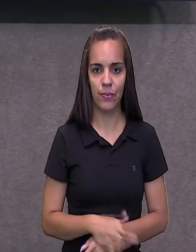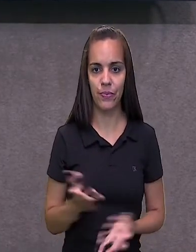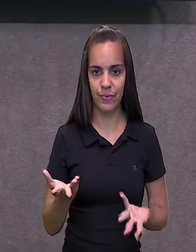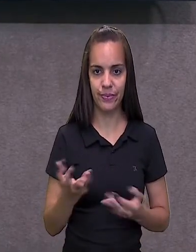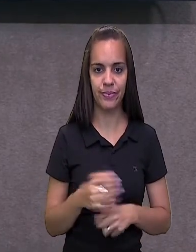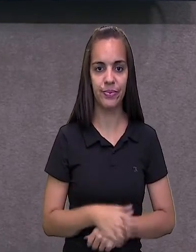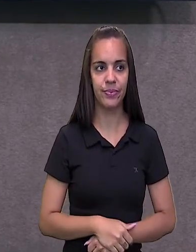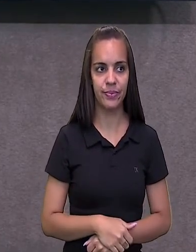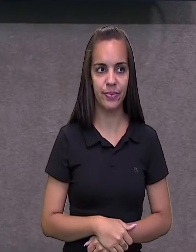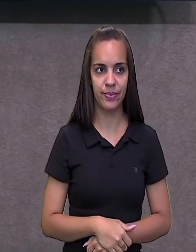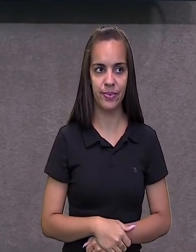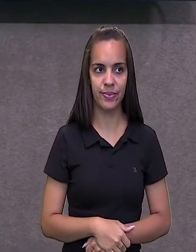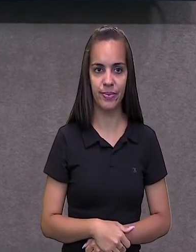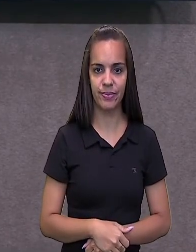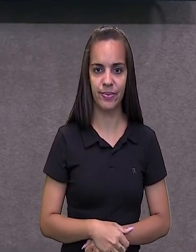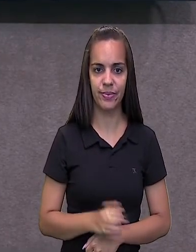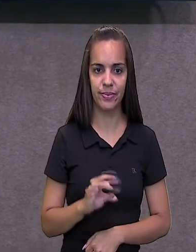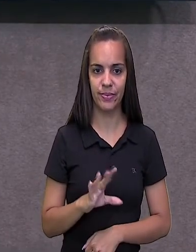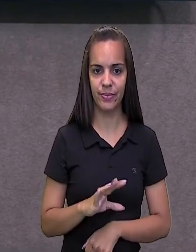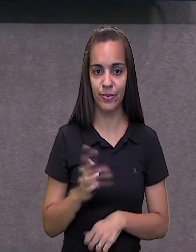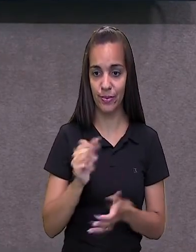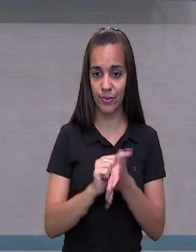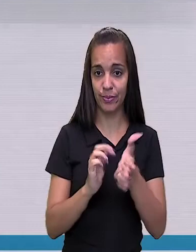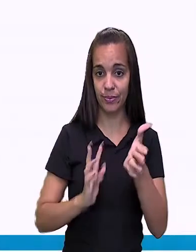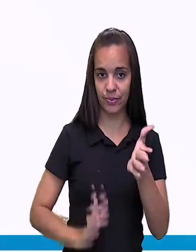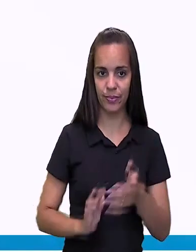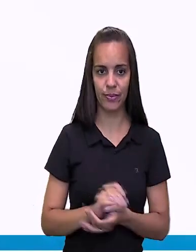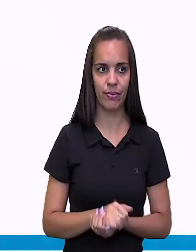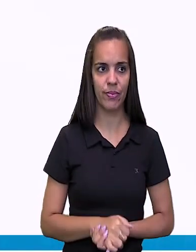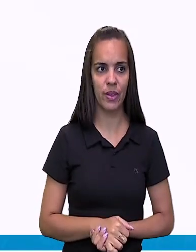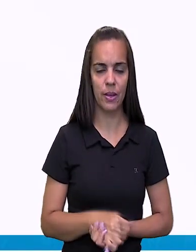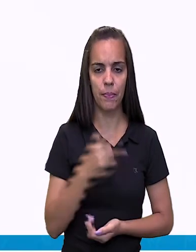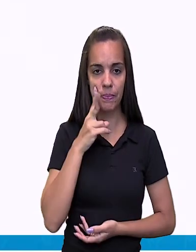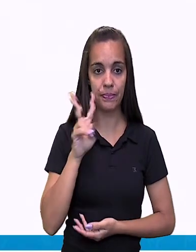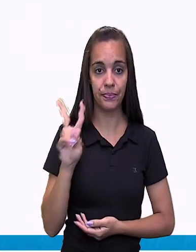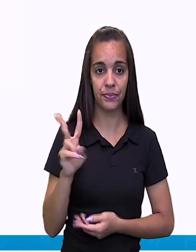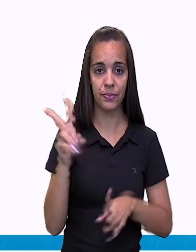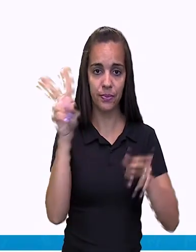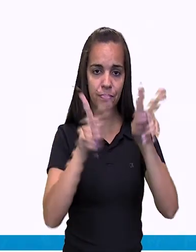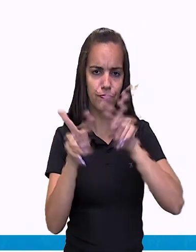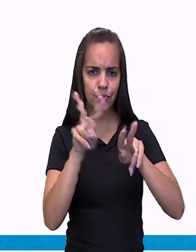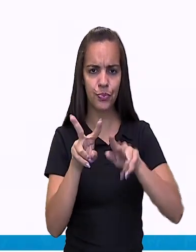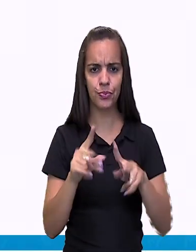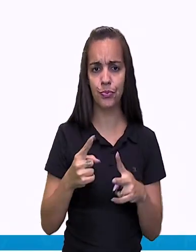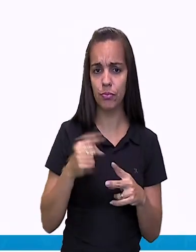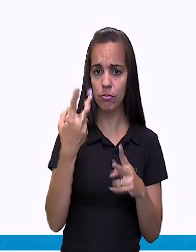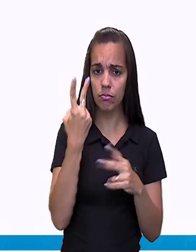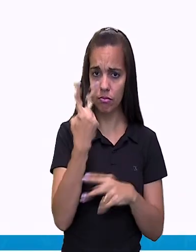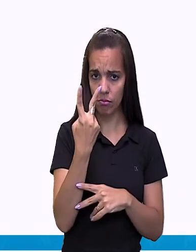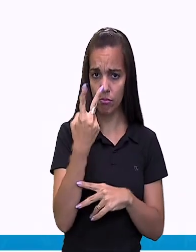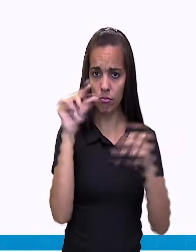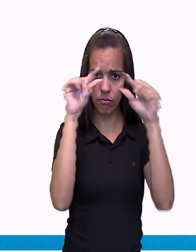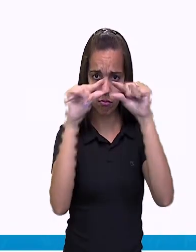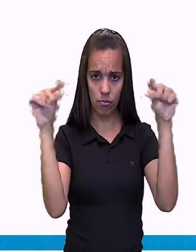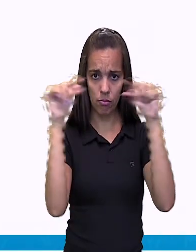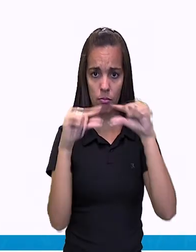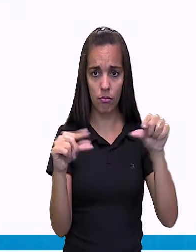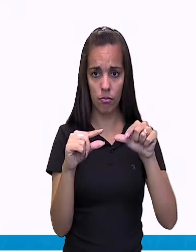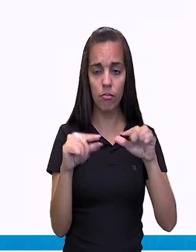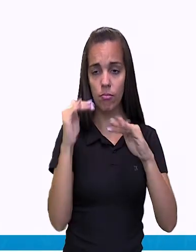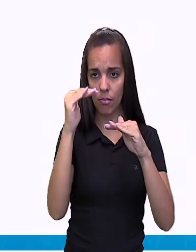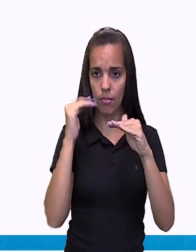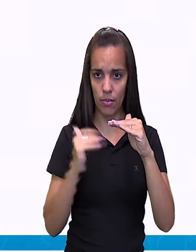Então, nós temos um exercício, uma atividade. Observe, analise as 2 orações